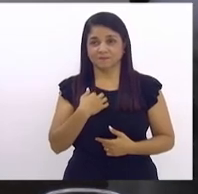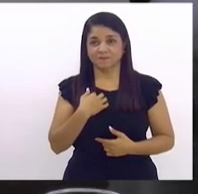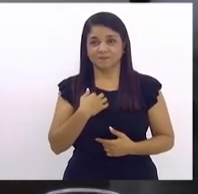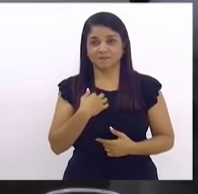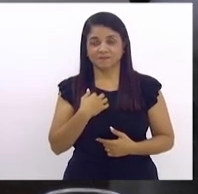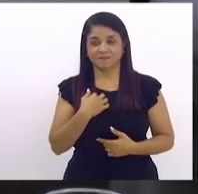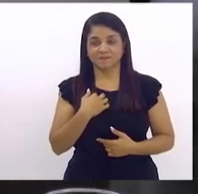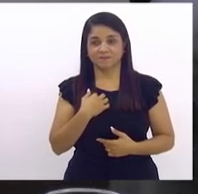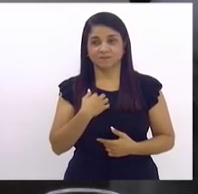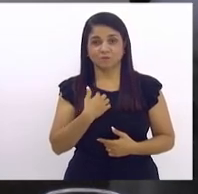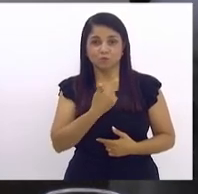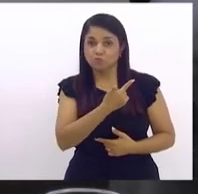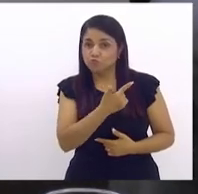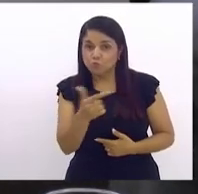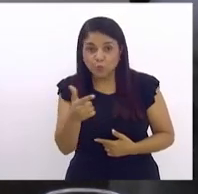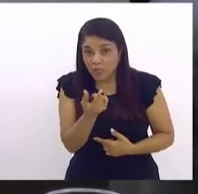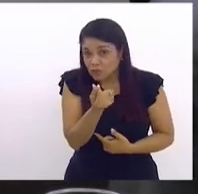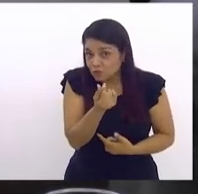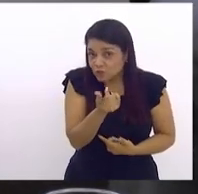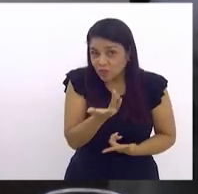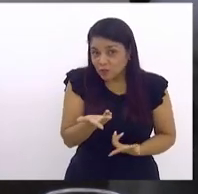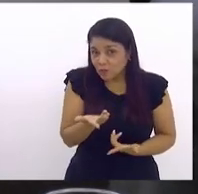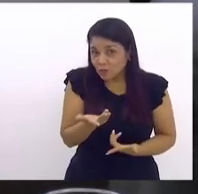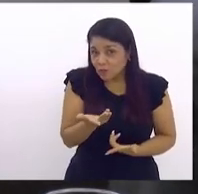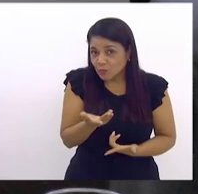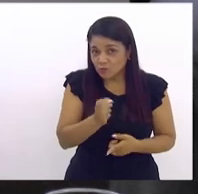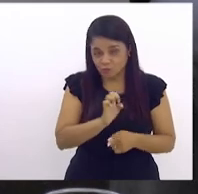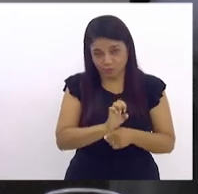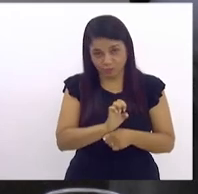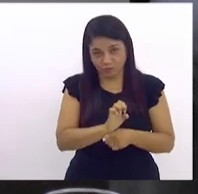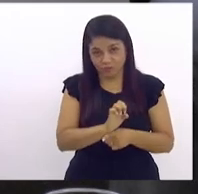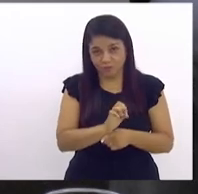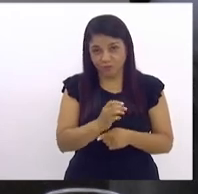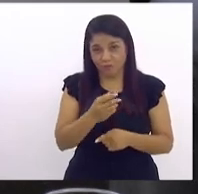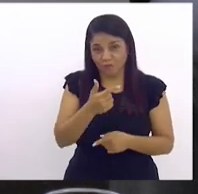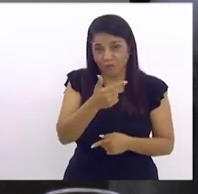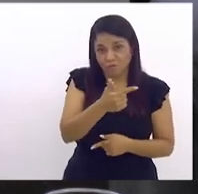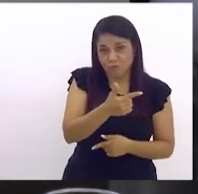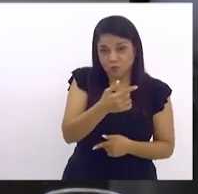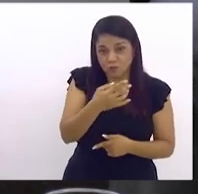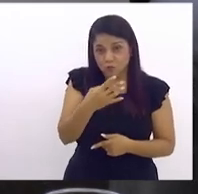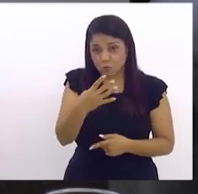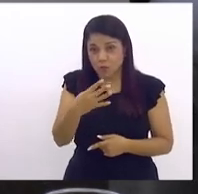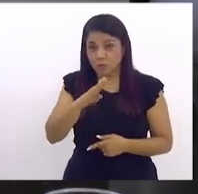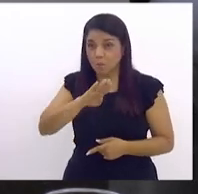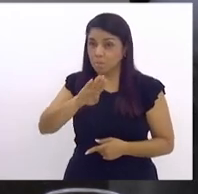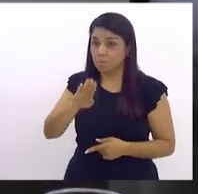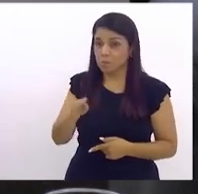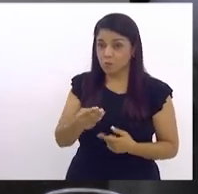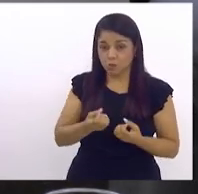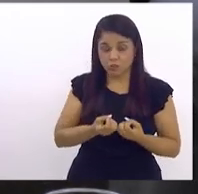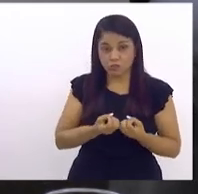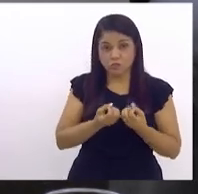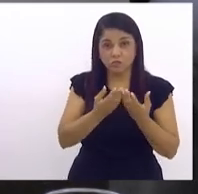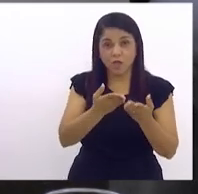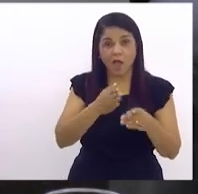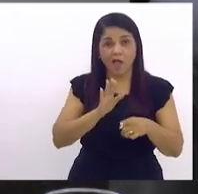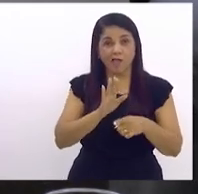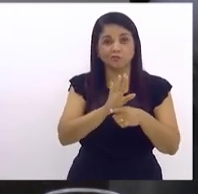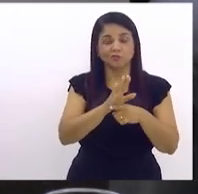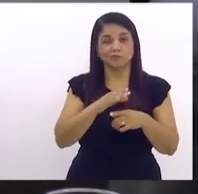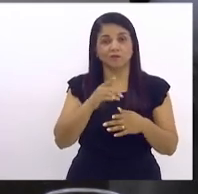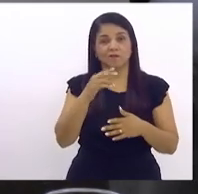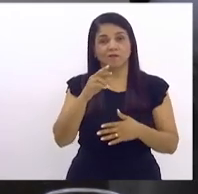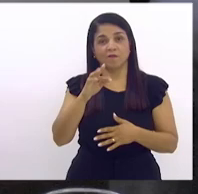Porque se a gente não tem mais dinheiro, dá 24 bilhões de incentivo fiscal. O que mais eu